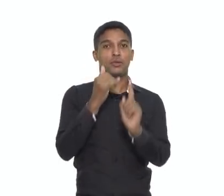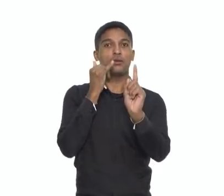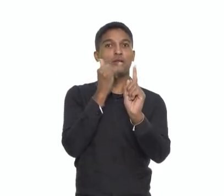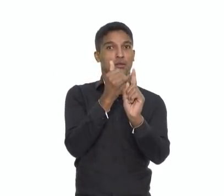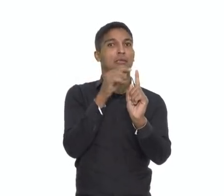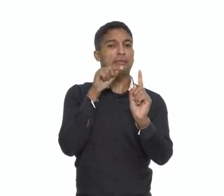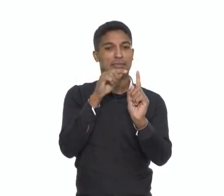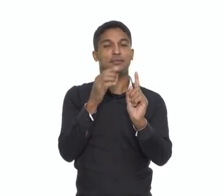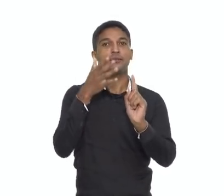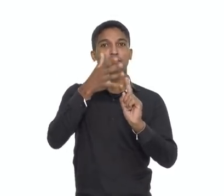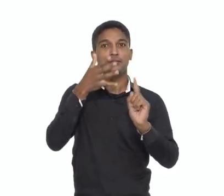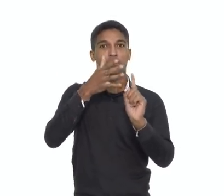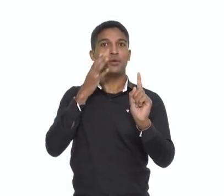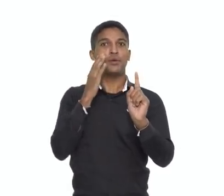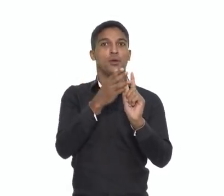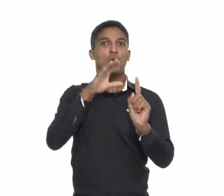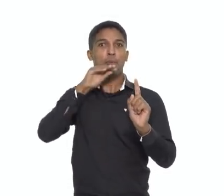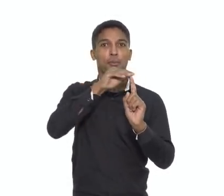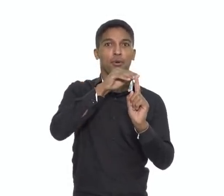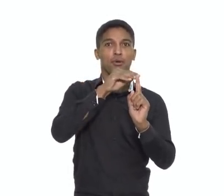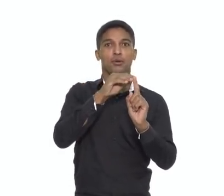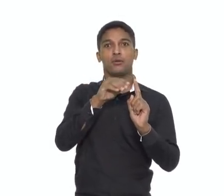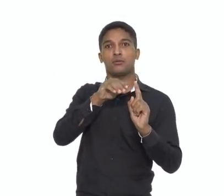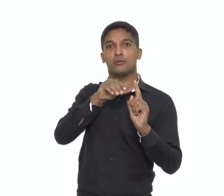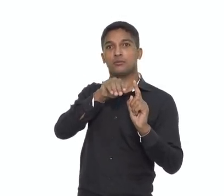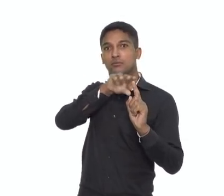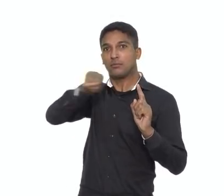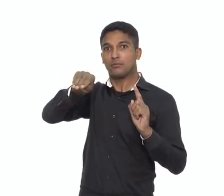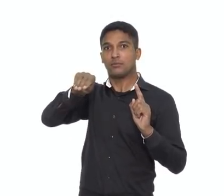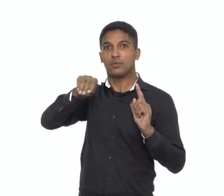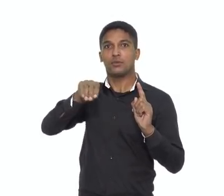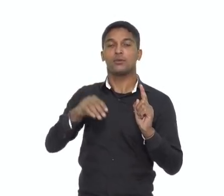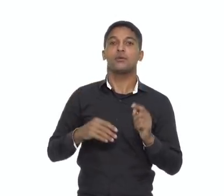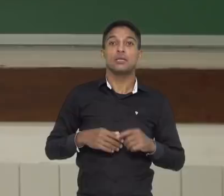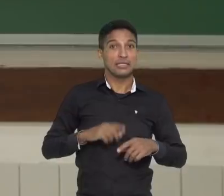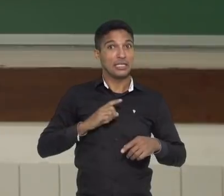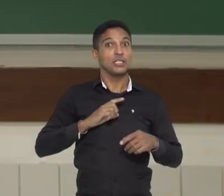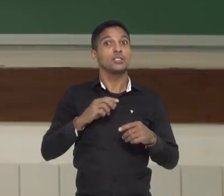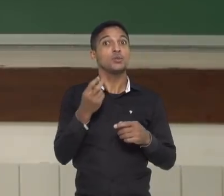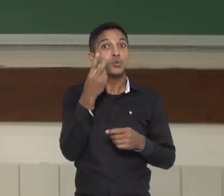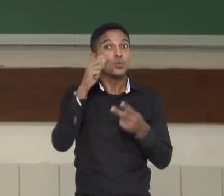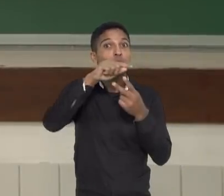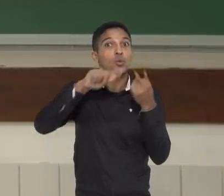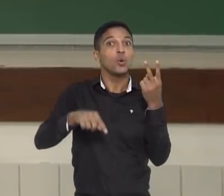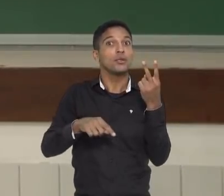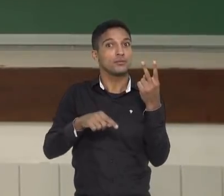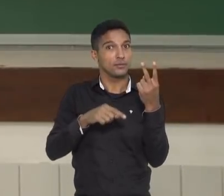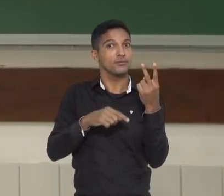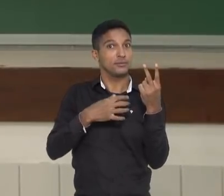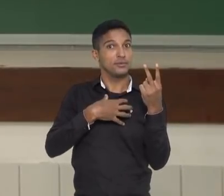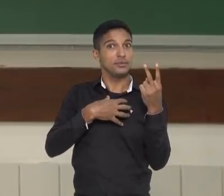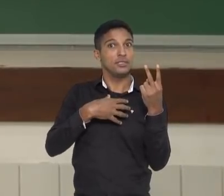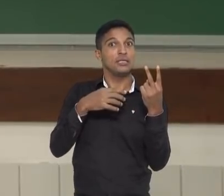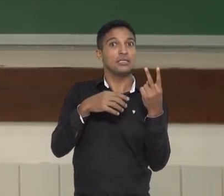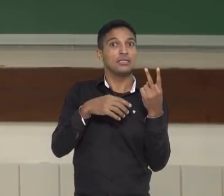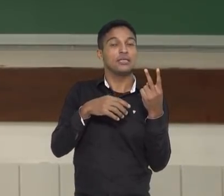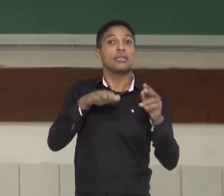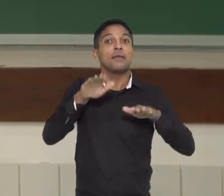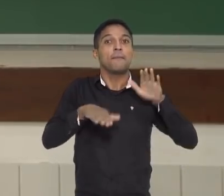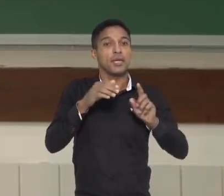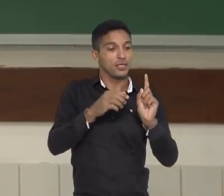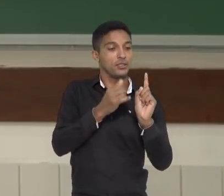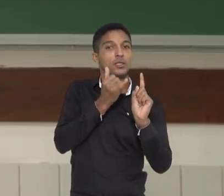ser estruturadas de duas maneiras básicas. Vocês se lembram? Dependendo de como o narrador ele